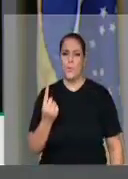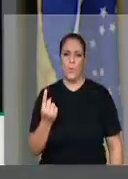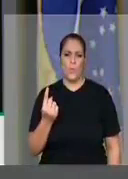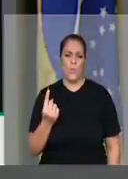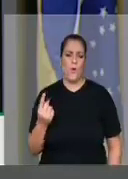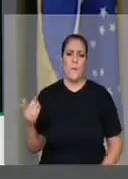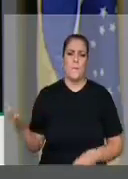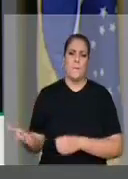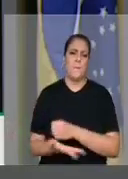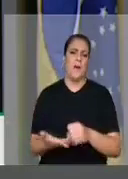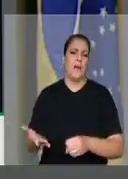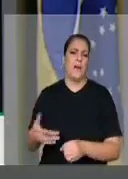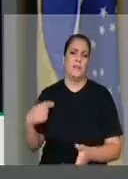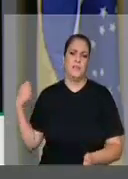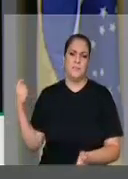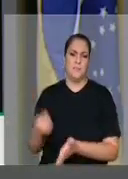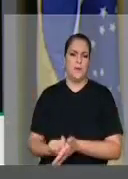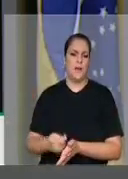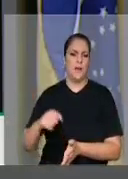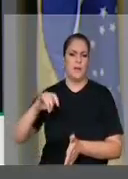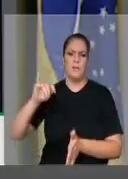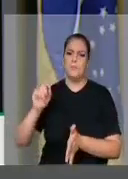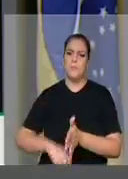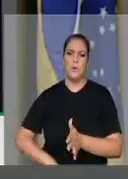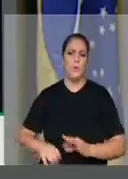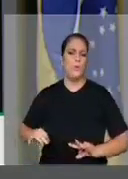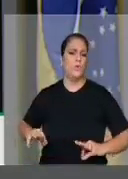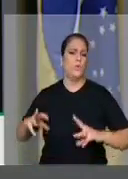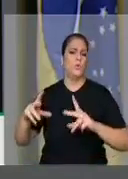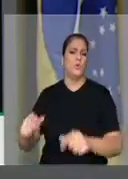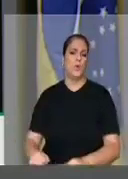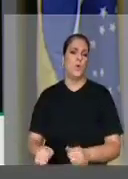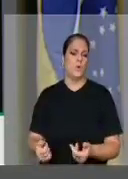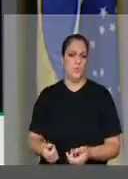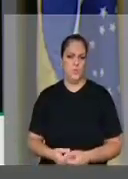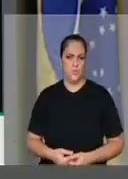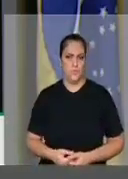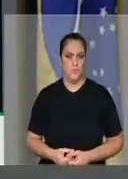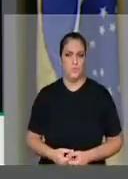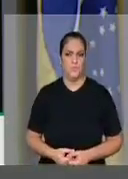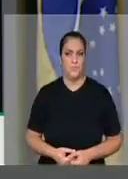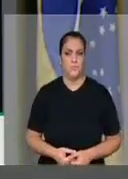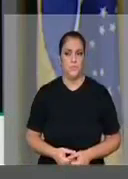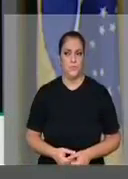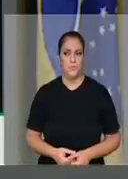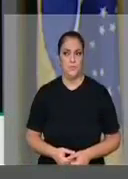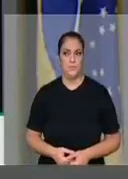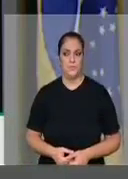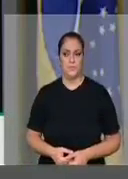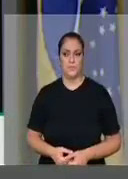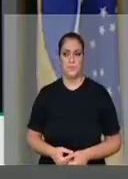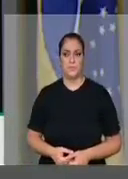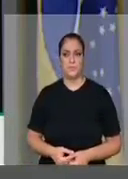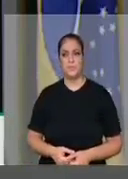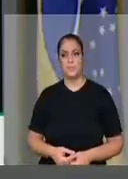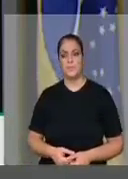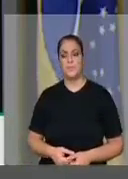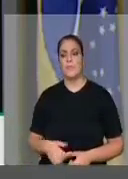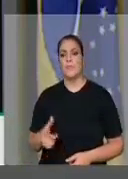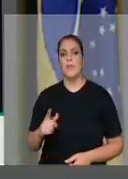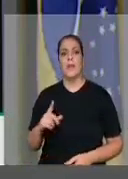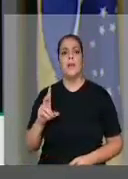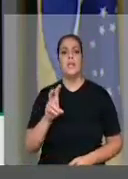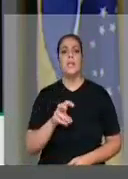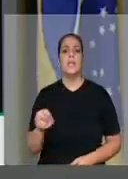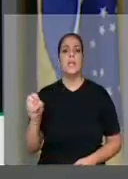base tributária dos bens e dos serviços, que geram toda 500 mil